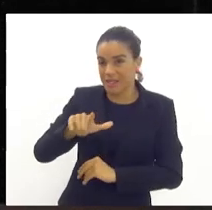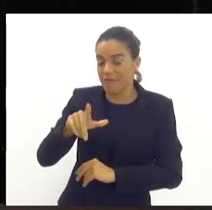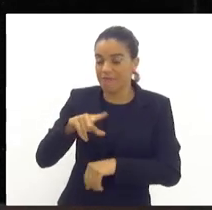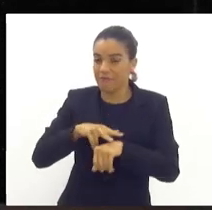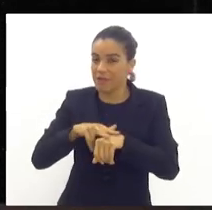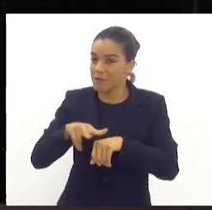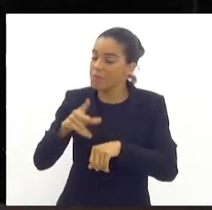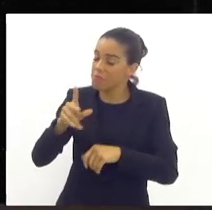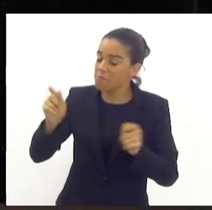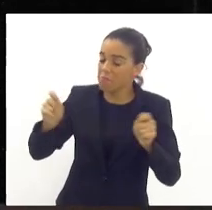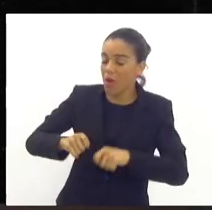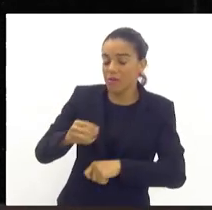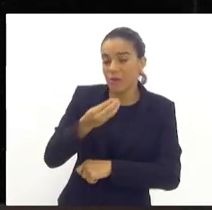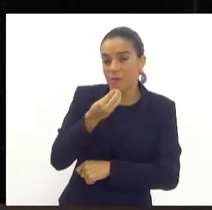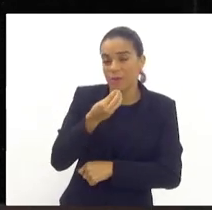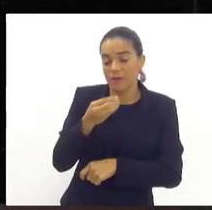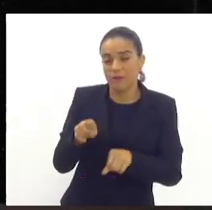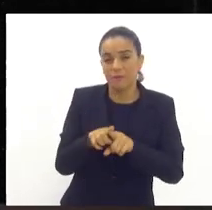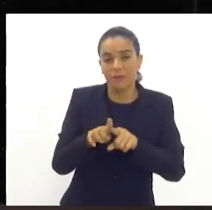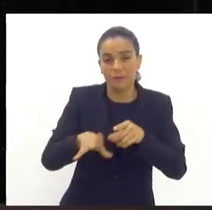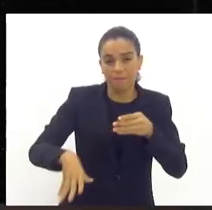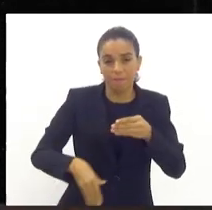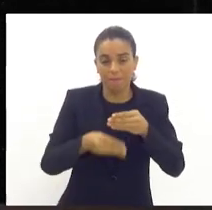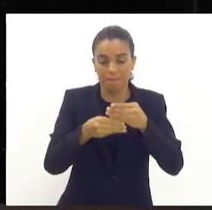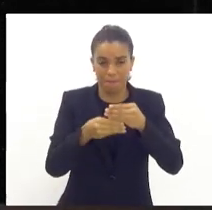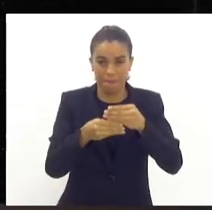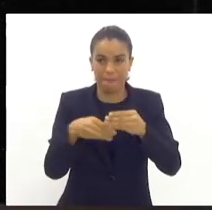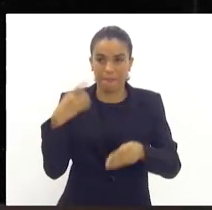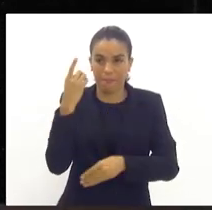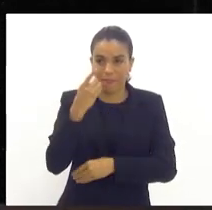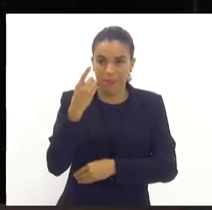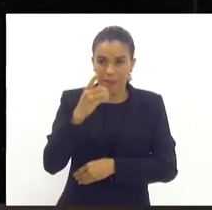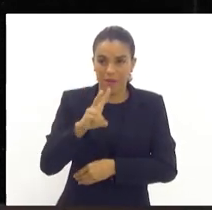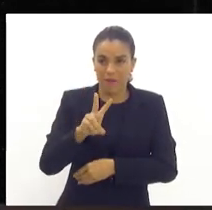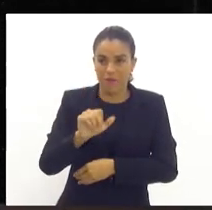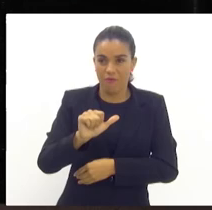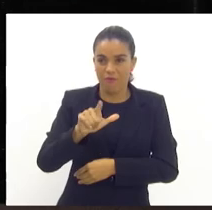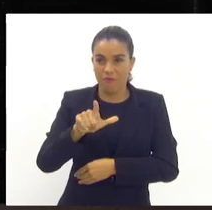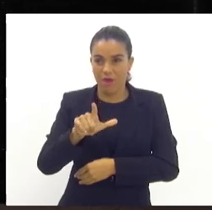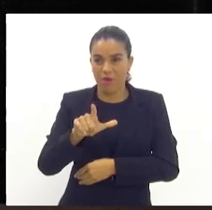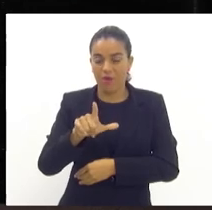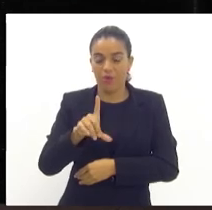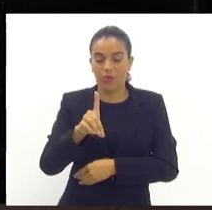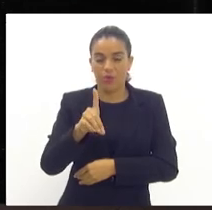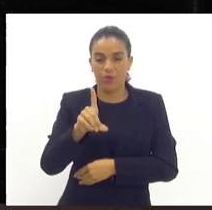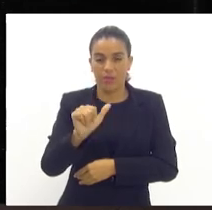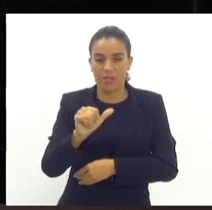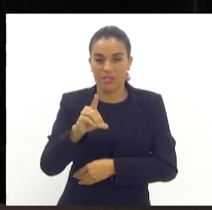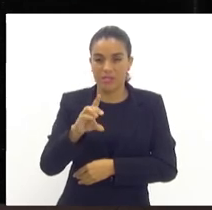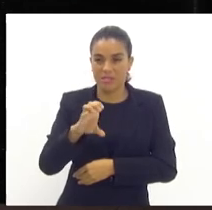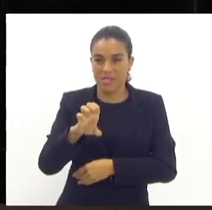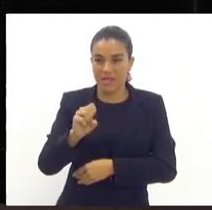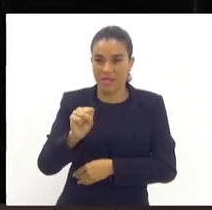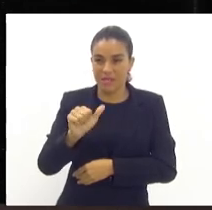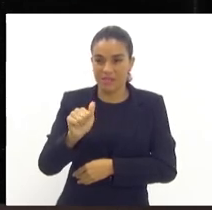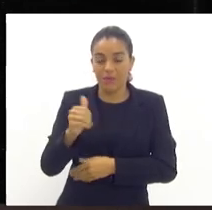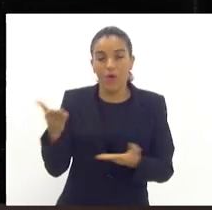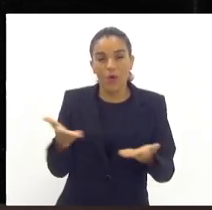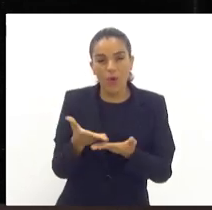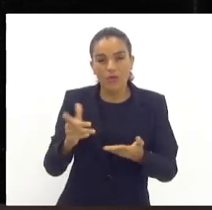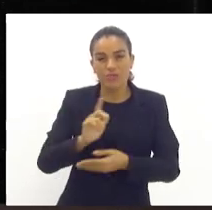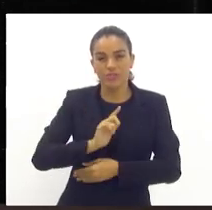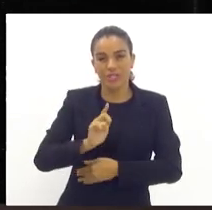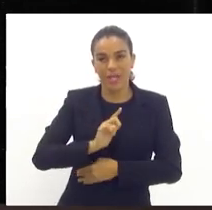oportunidade. Ao mesmo tempo, gostaria de ressaltar, deputado Valdo César, que nós teremos hoje duas